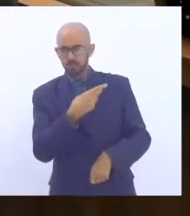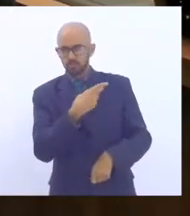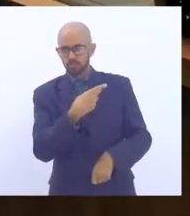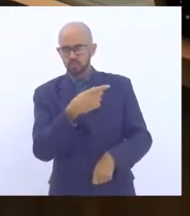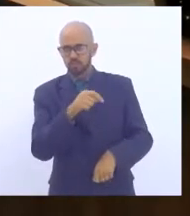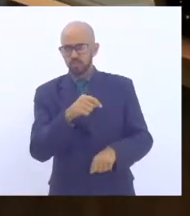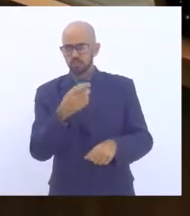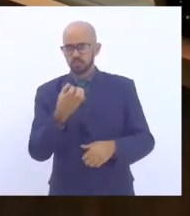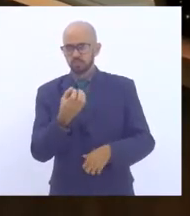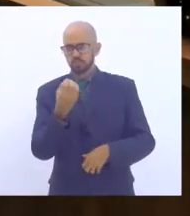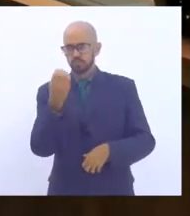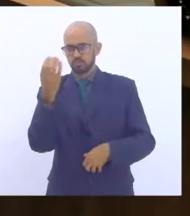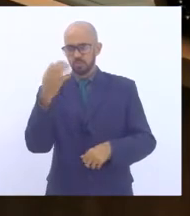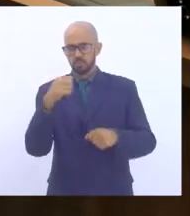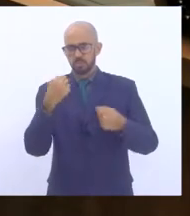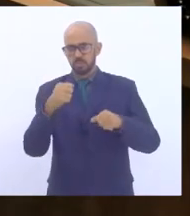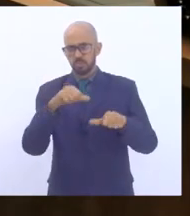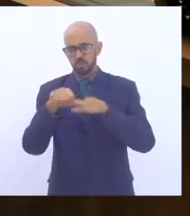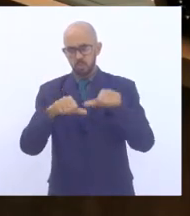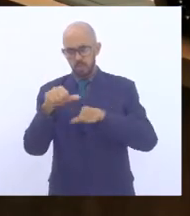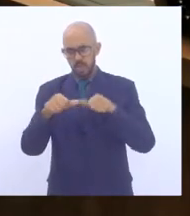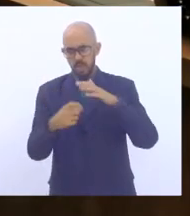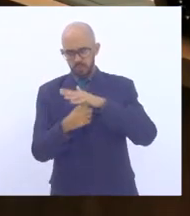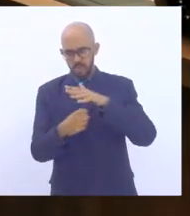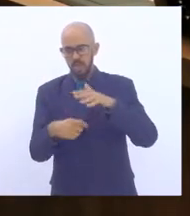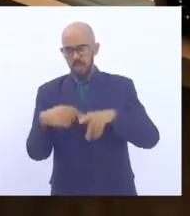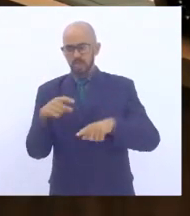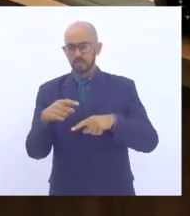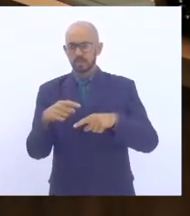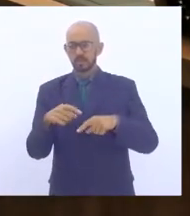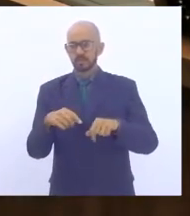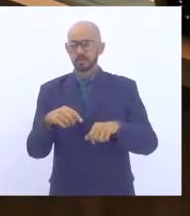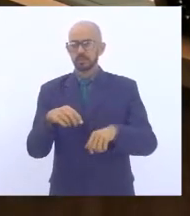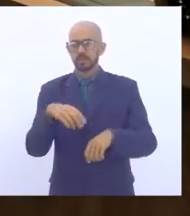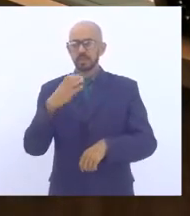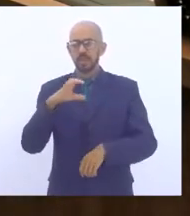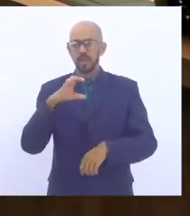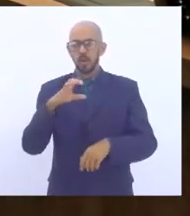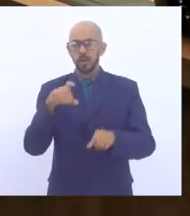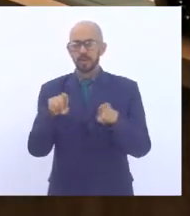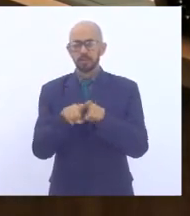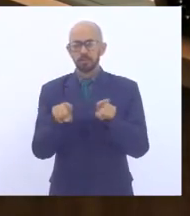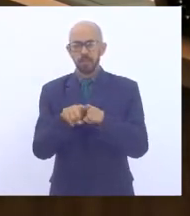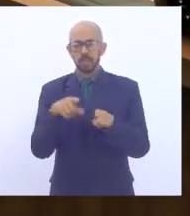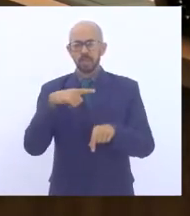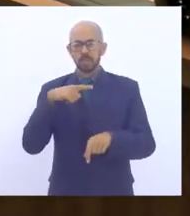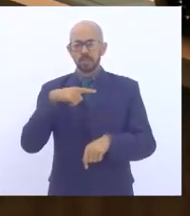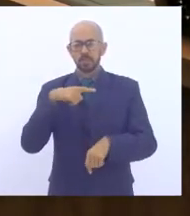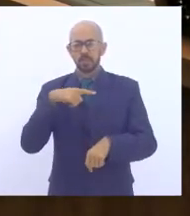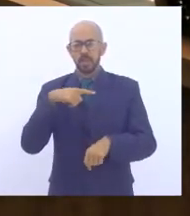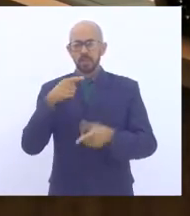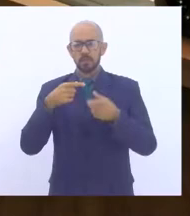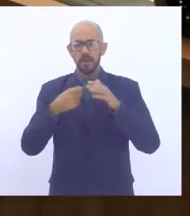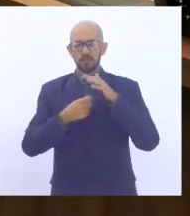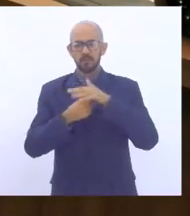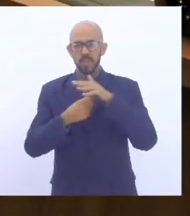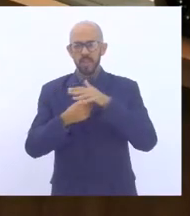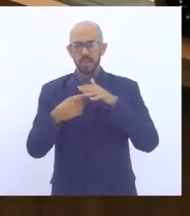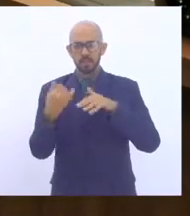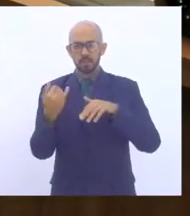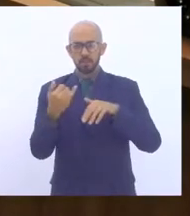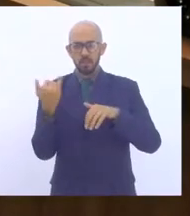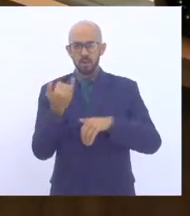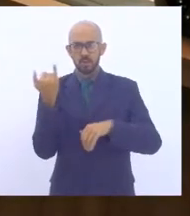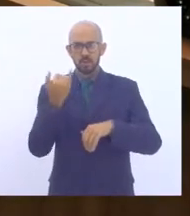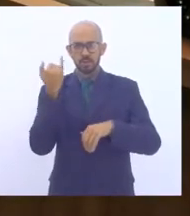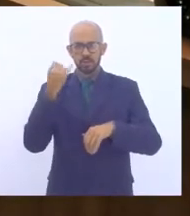deslocamento que a filha precisa fazer no território de Teresópolis Niterói também tem uma filha importante agroecológica do Muriqui pequeno em